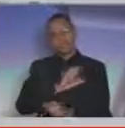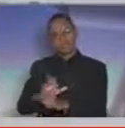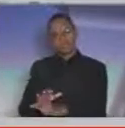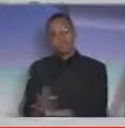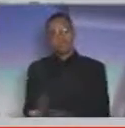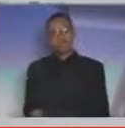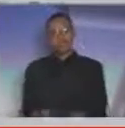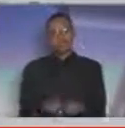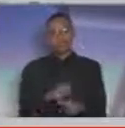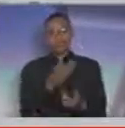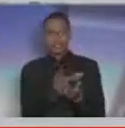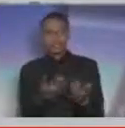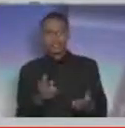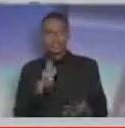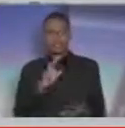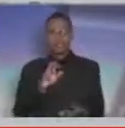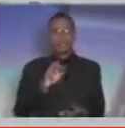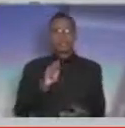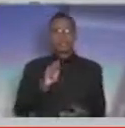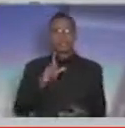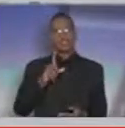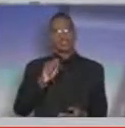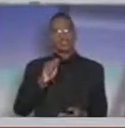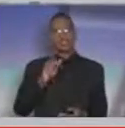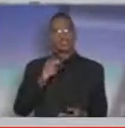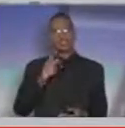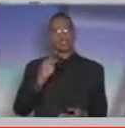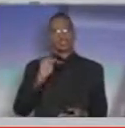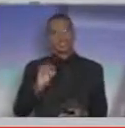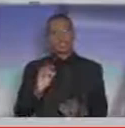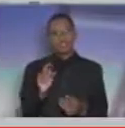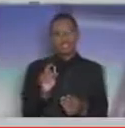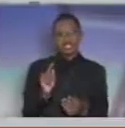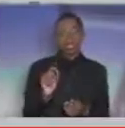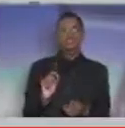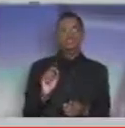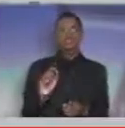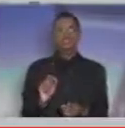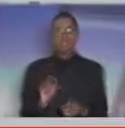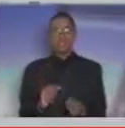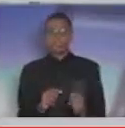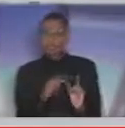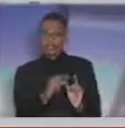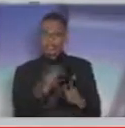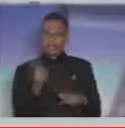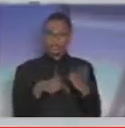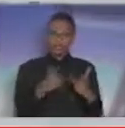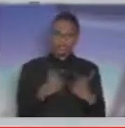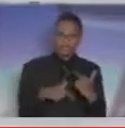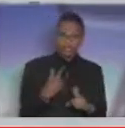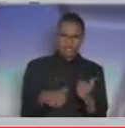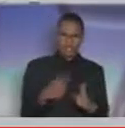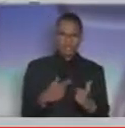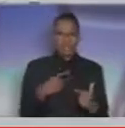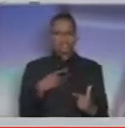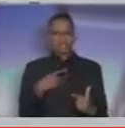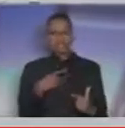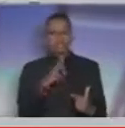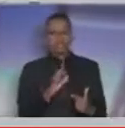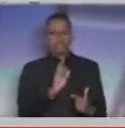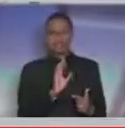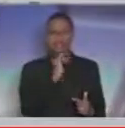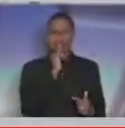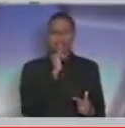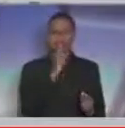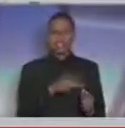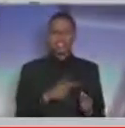também a maioria dos readaptados para o servidor readaptado é aquele que é Teve